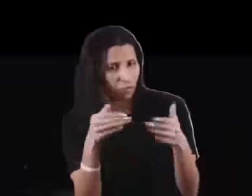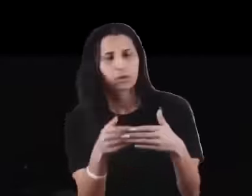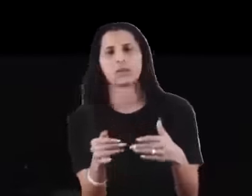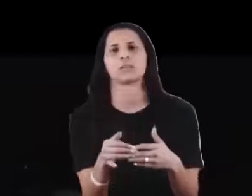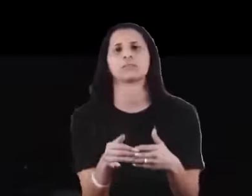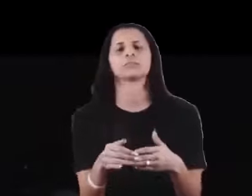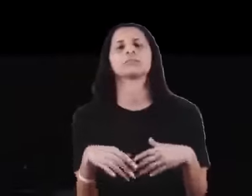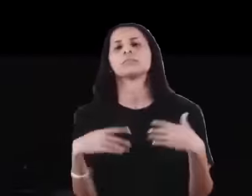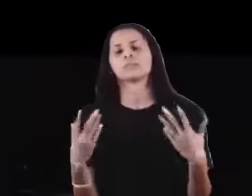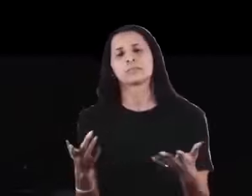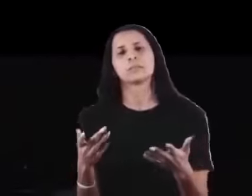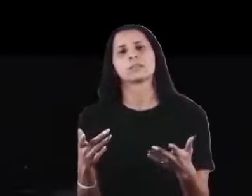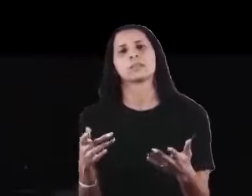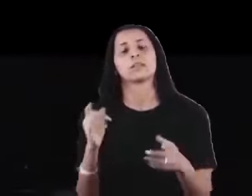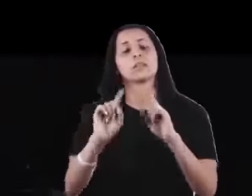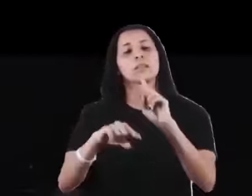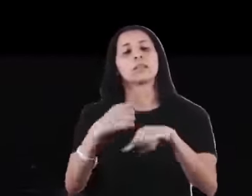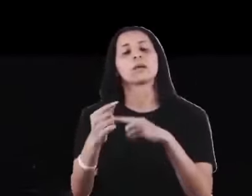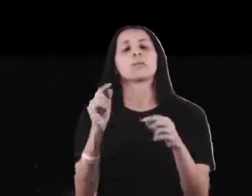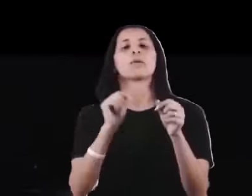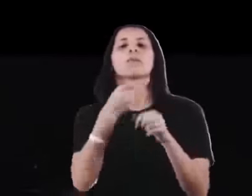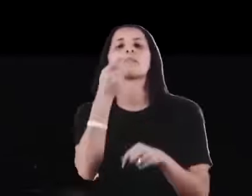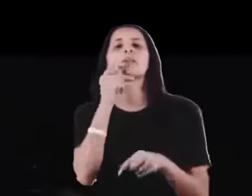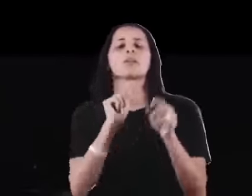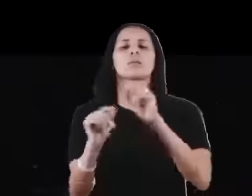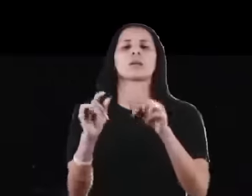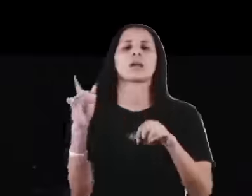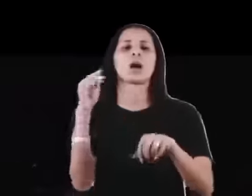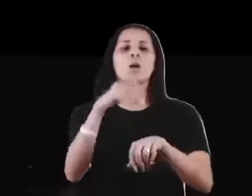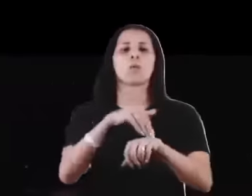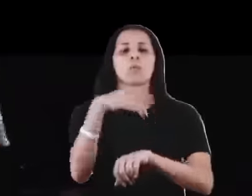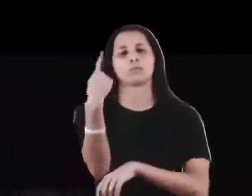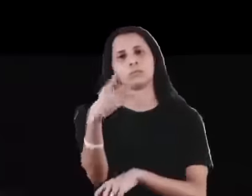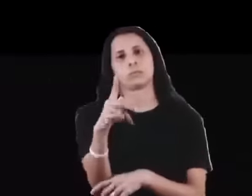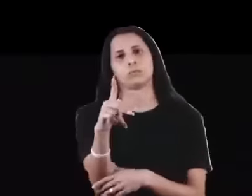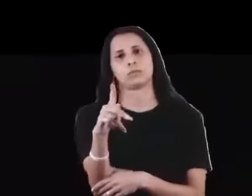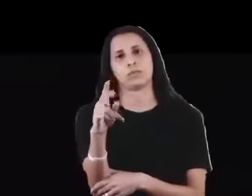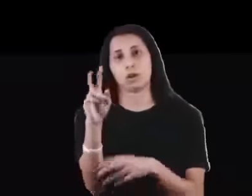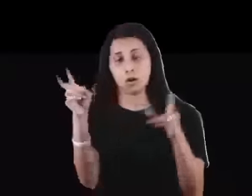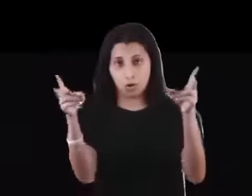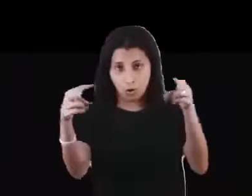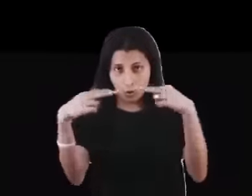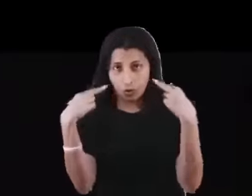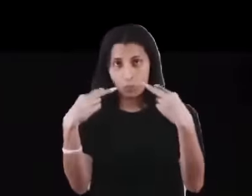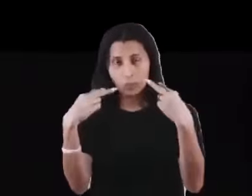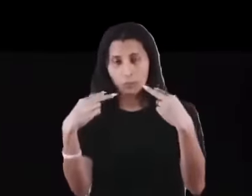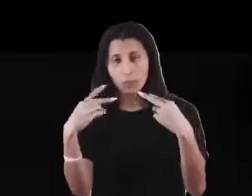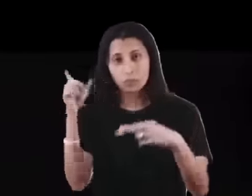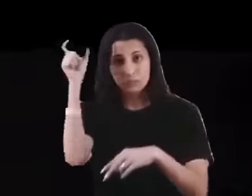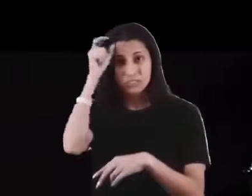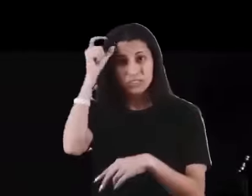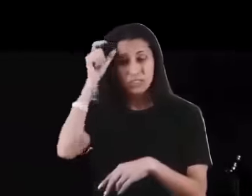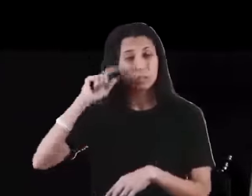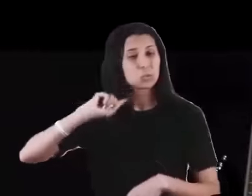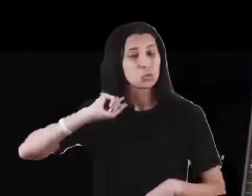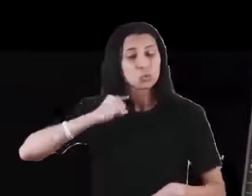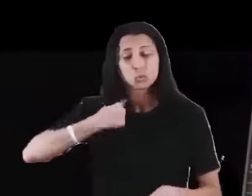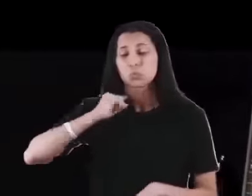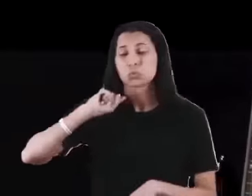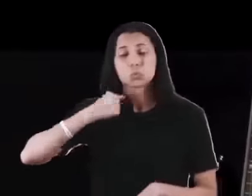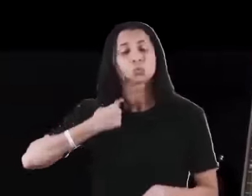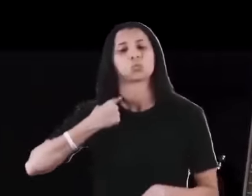auto-recriminação ele vai ser a culpa foi sua e olha bem para mim o diabo é tão sujo tão sujo